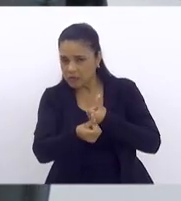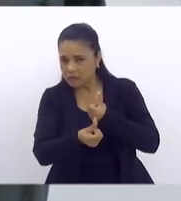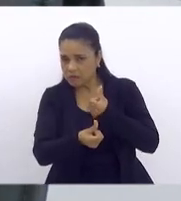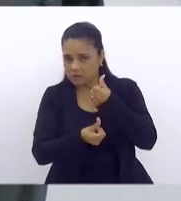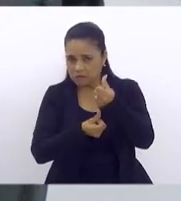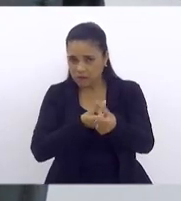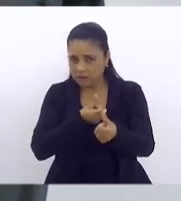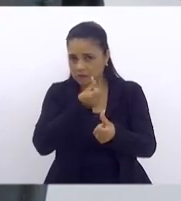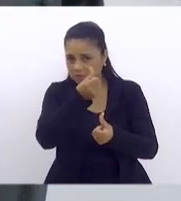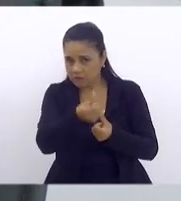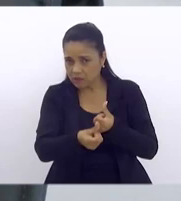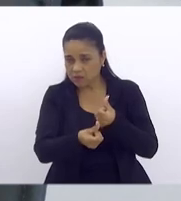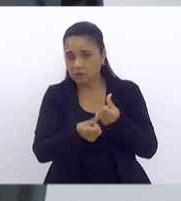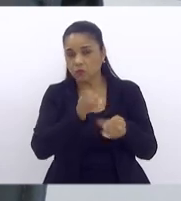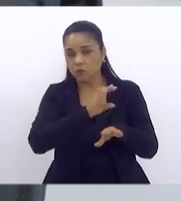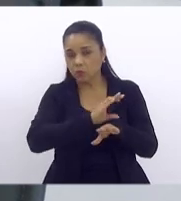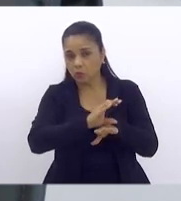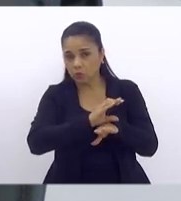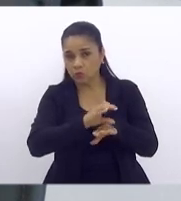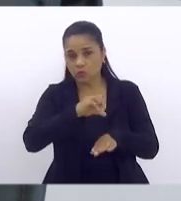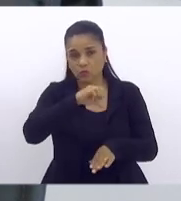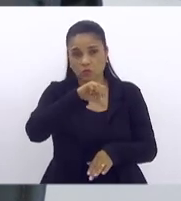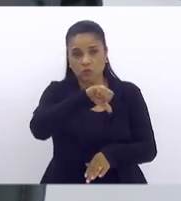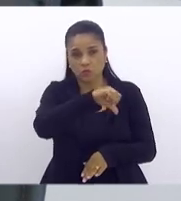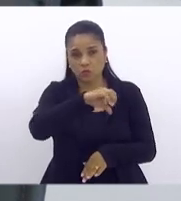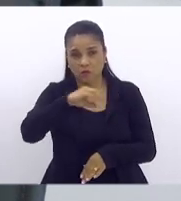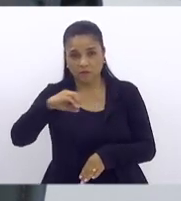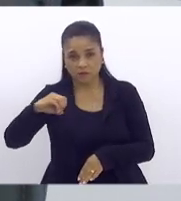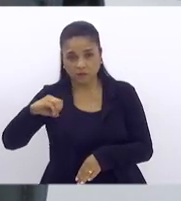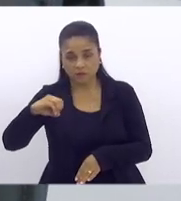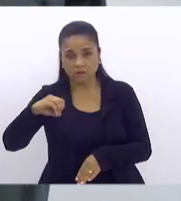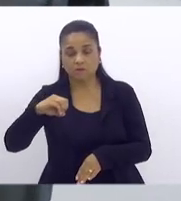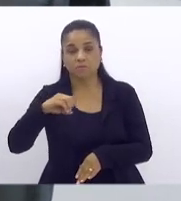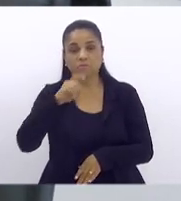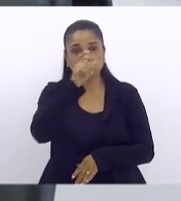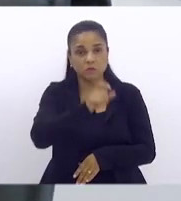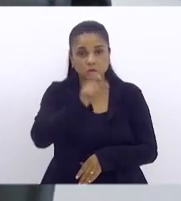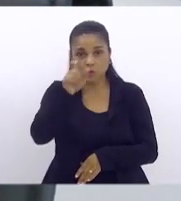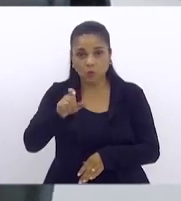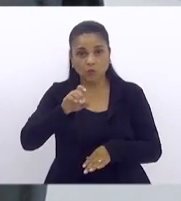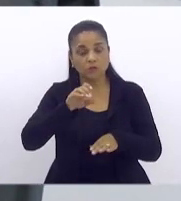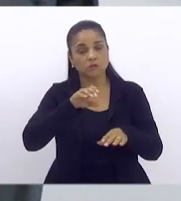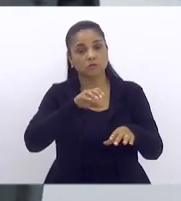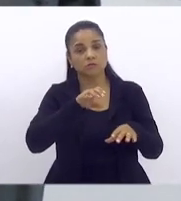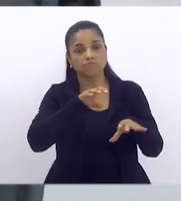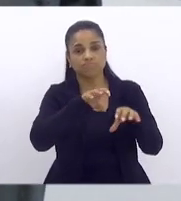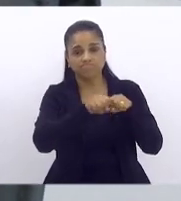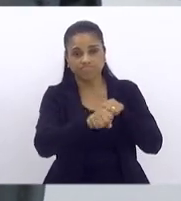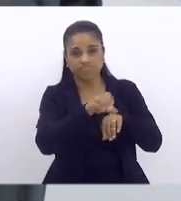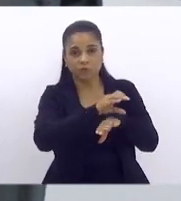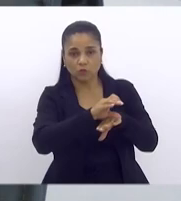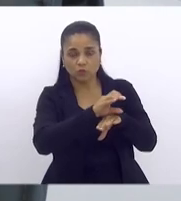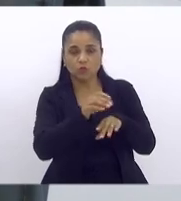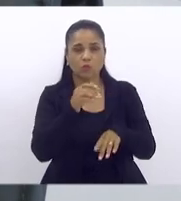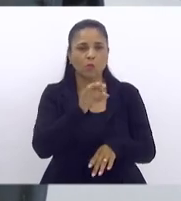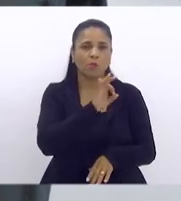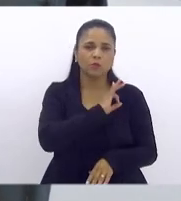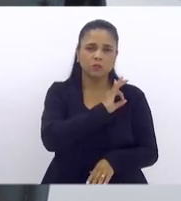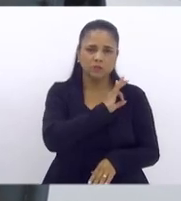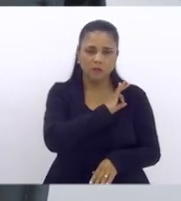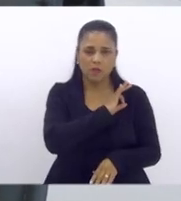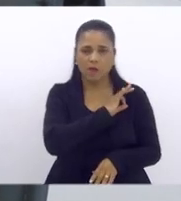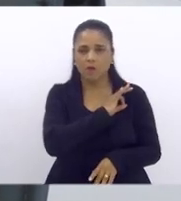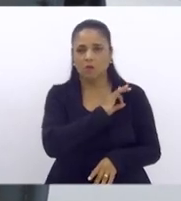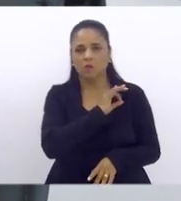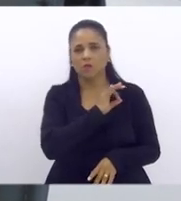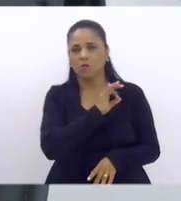são 900 pessoas fazendo esse curso de formação, entre policiais e não policiais também, né? Não é, o curso não